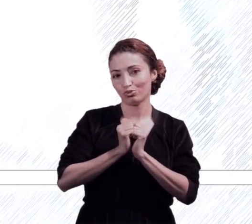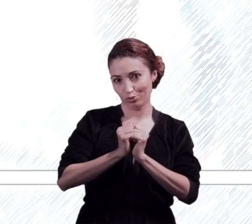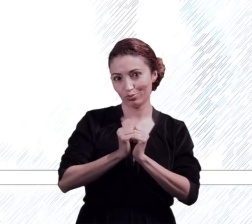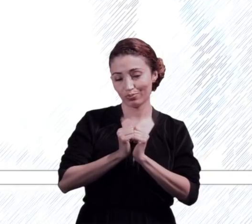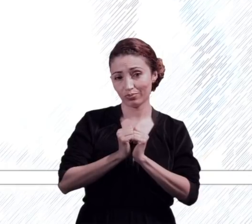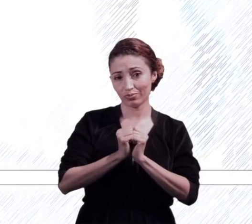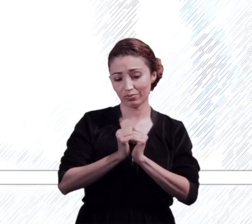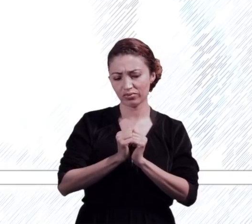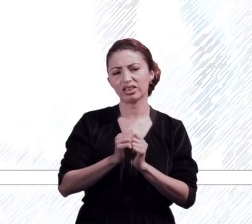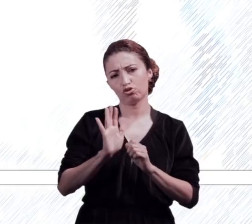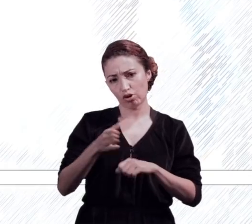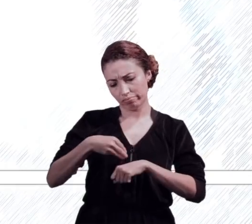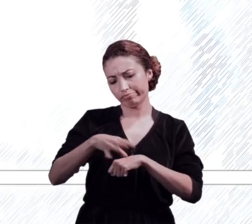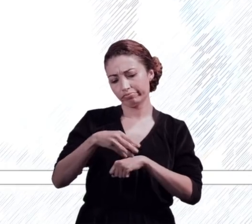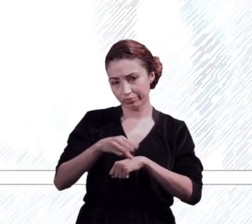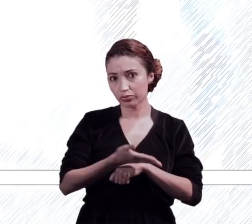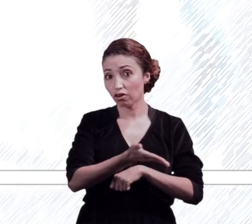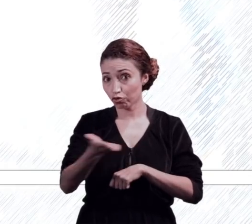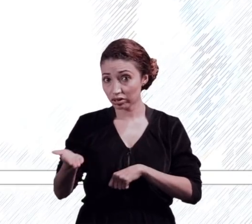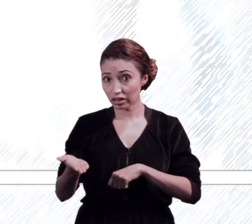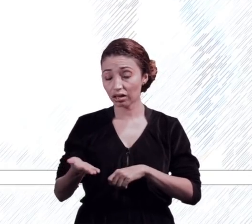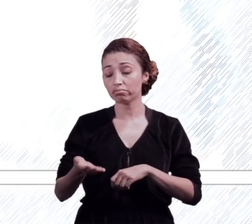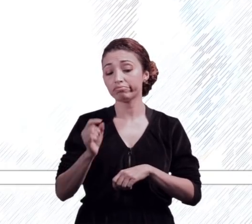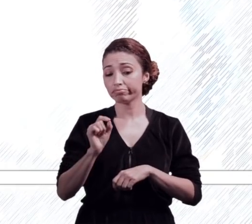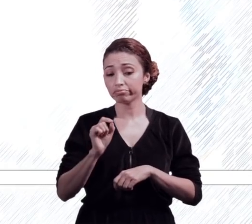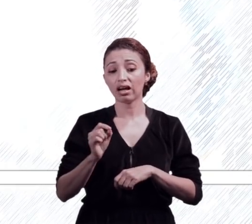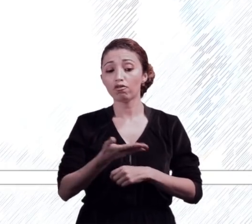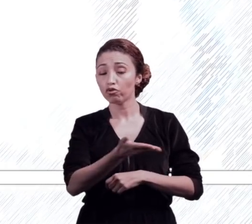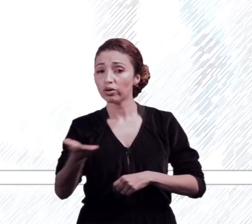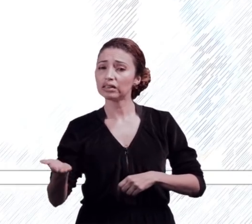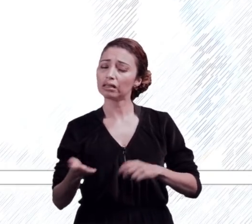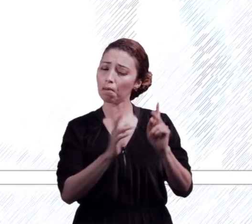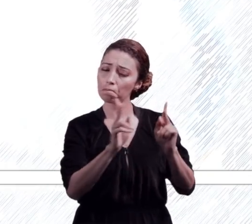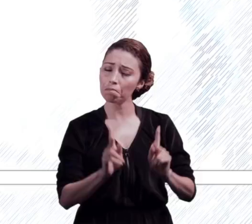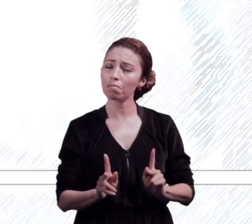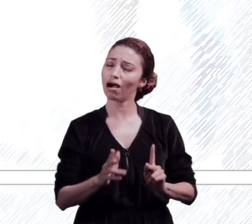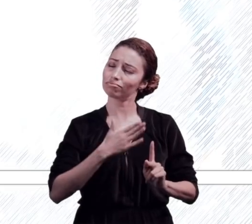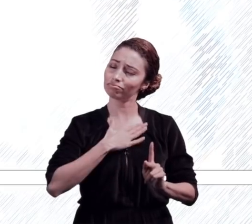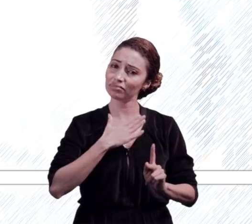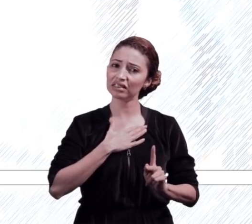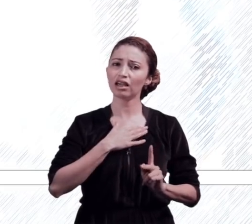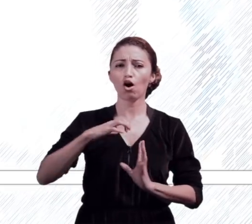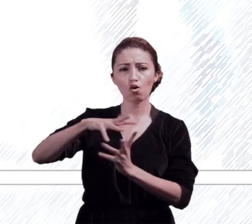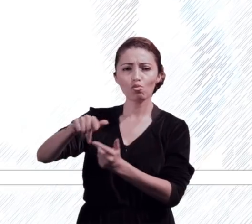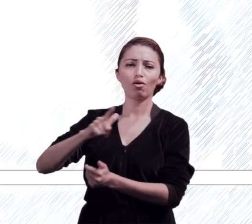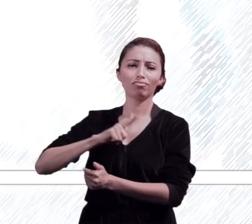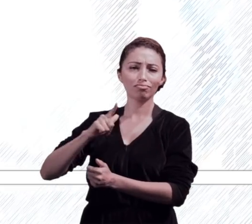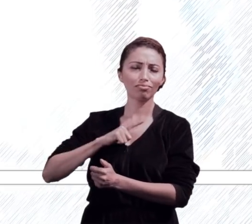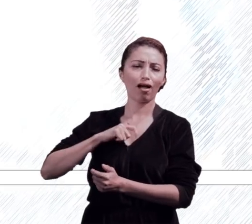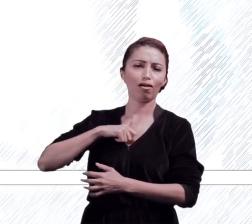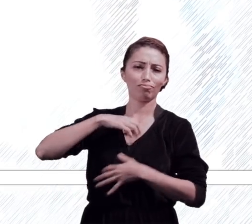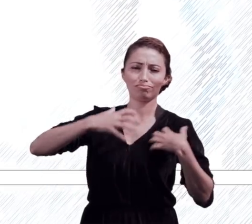lhes falei tudo isso para que tenham paz em mim. Aqui no mundo vocês terão aflição,